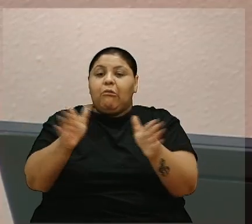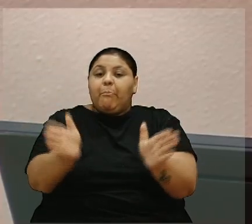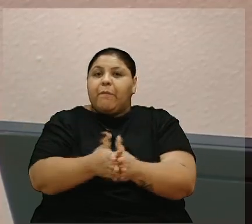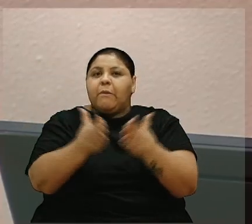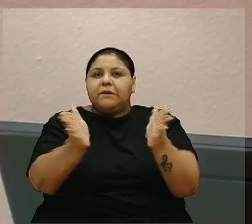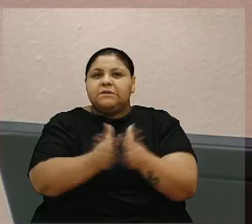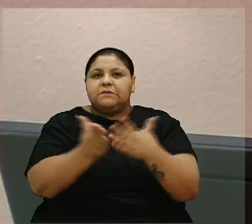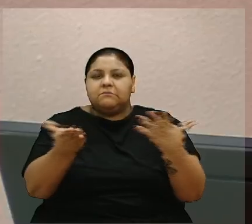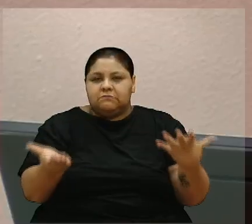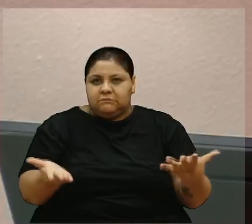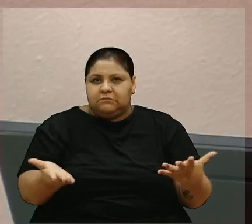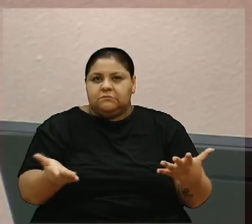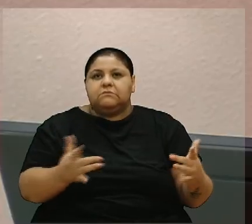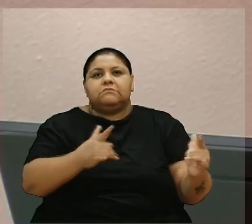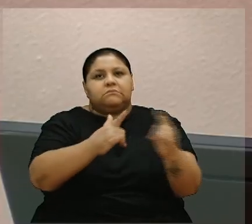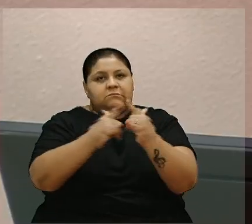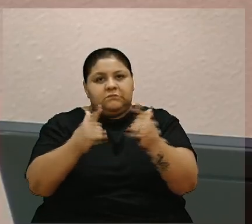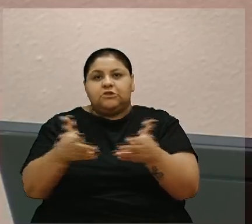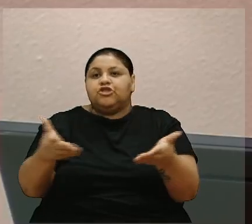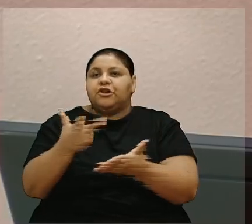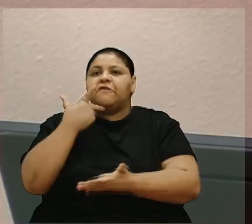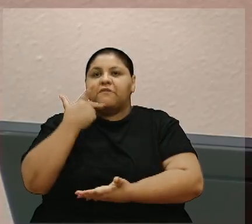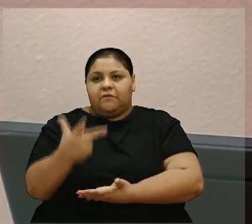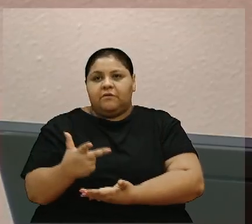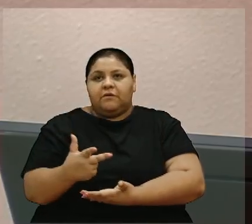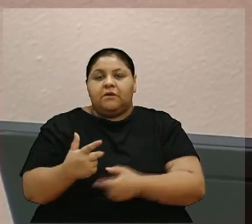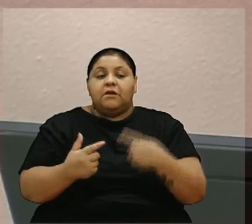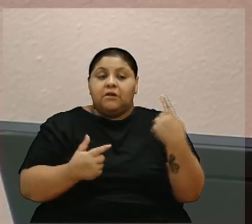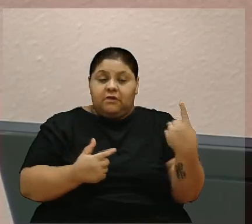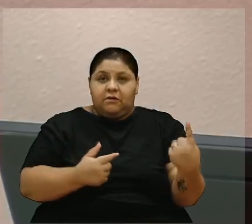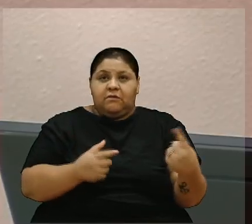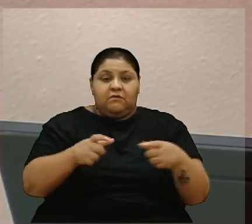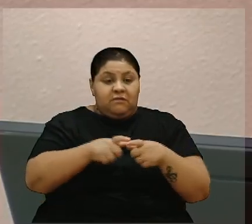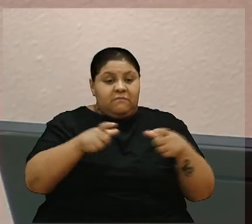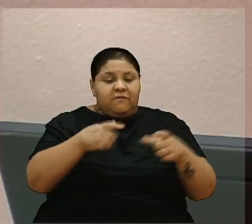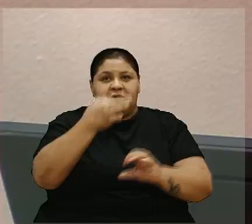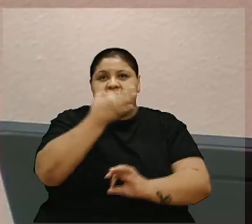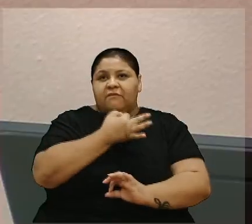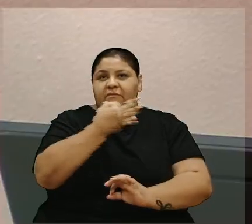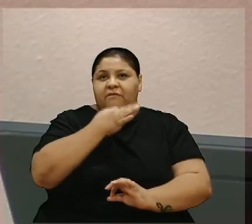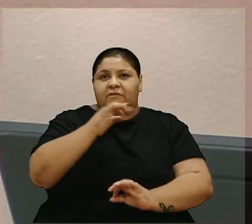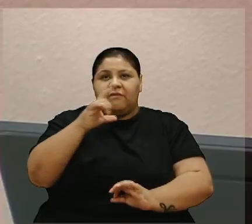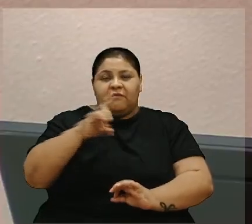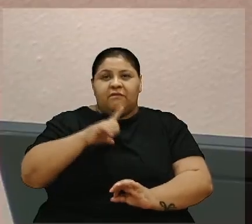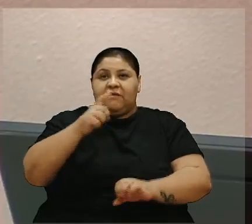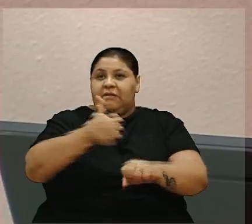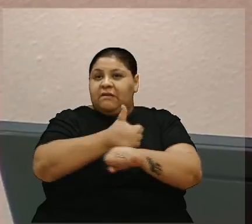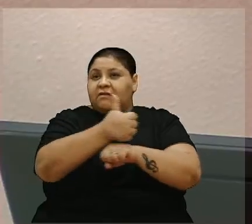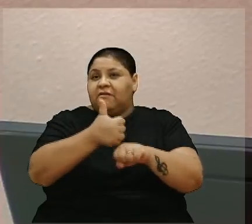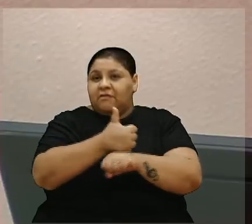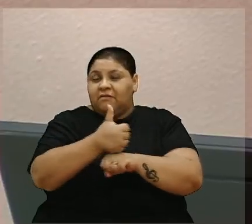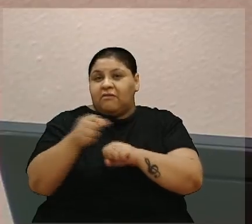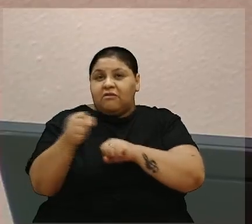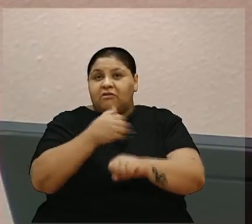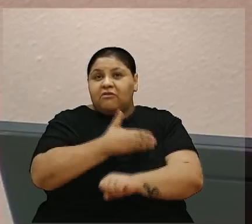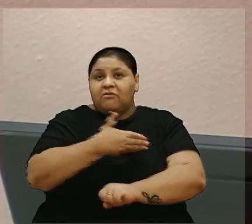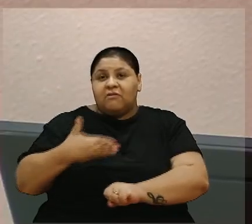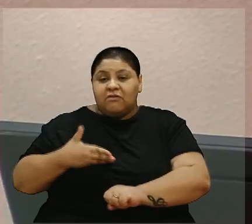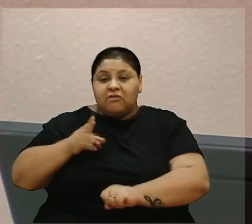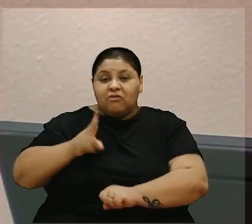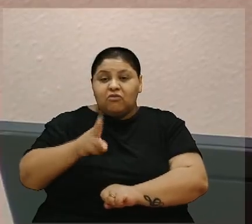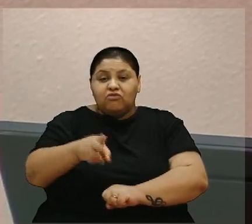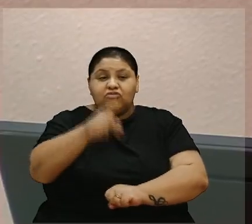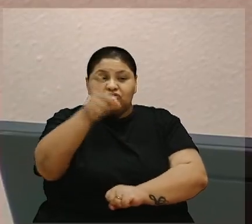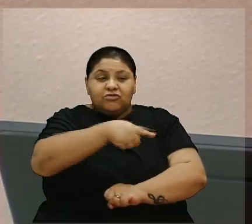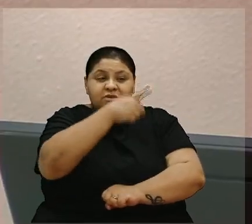empobrecida. E as entidades já manifestaram. Uma delas, que é a maior de Caxias, que tem o maior número de profissionais, se o poder público continuar